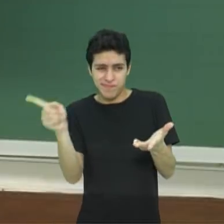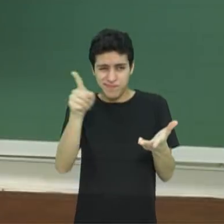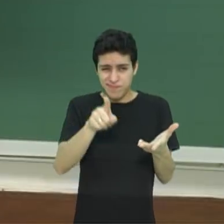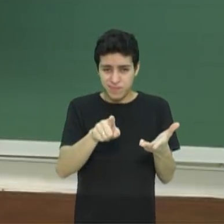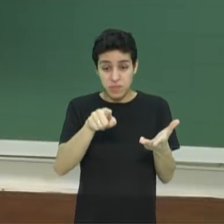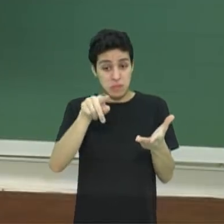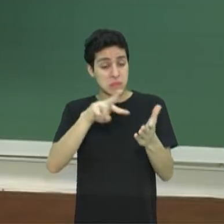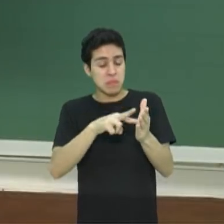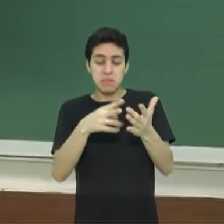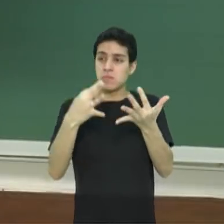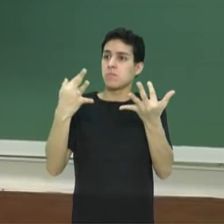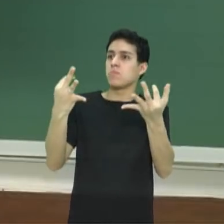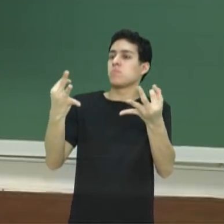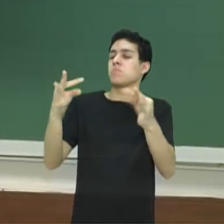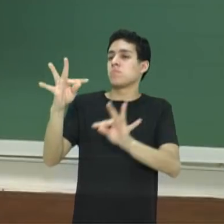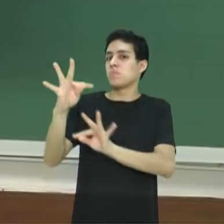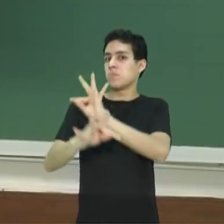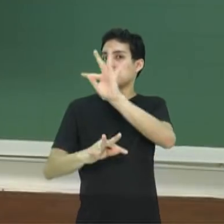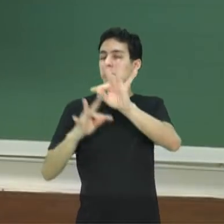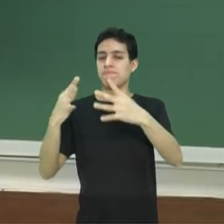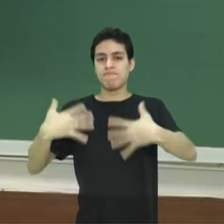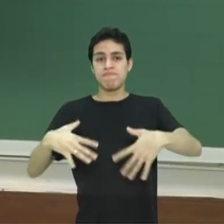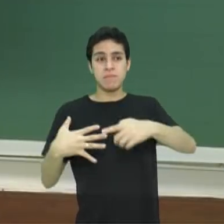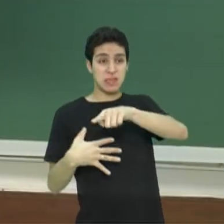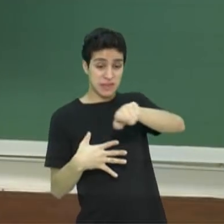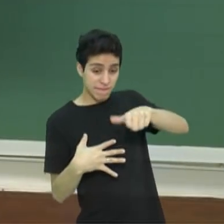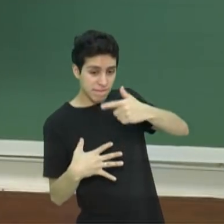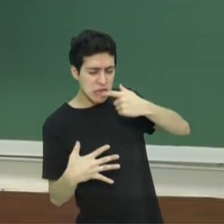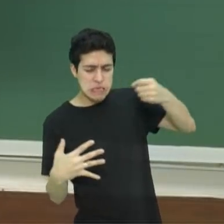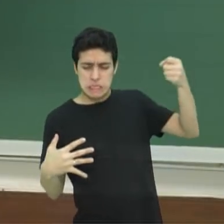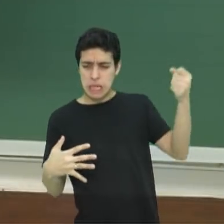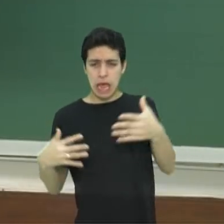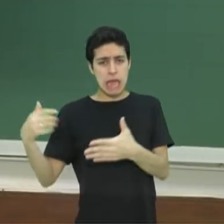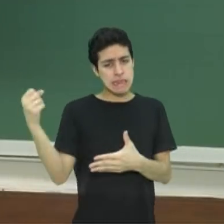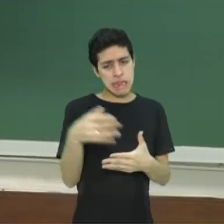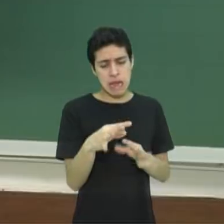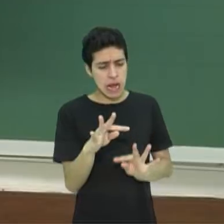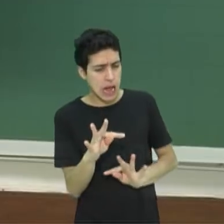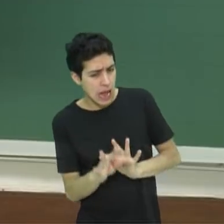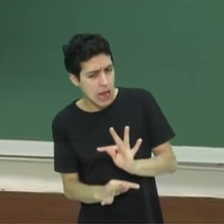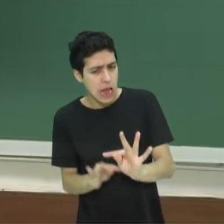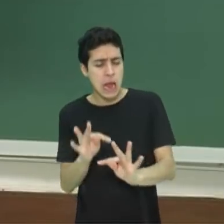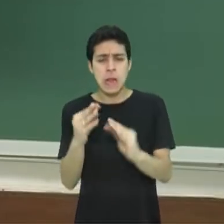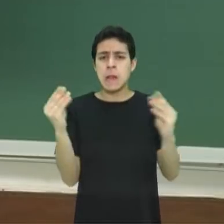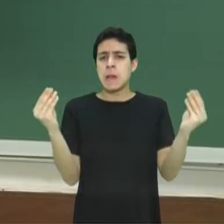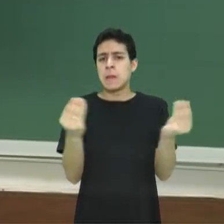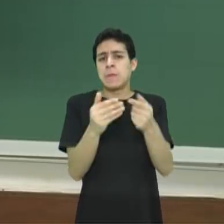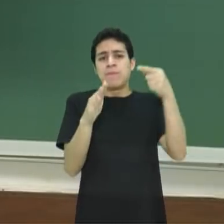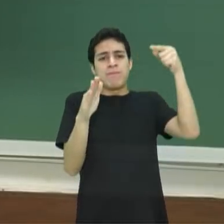é notável, e em vermelho as inovações tecnológicas são muito